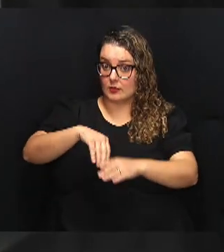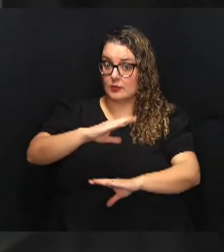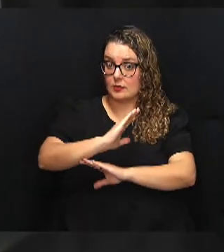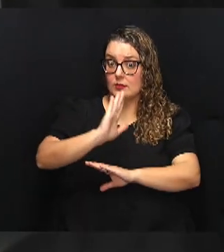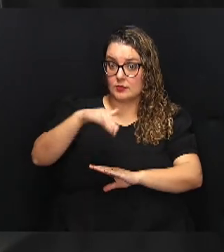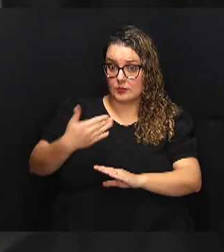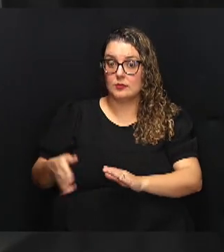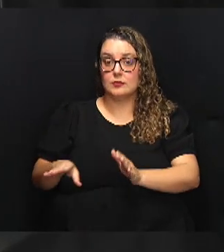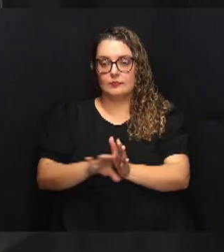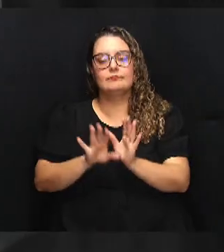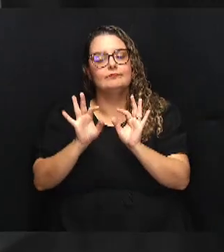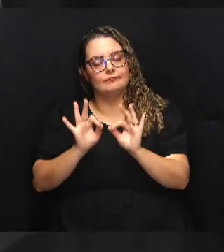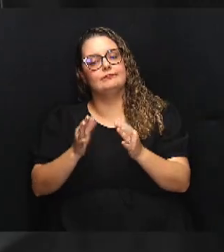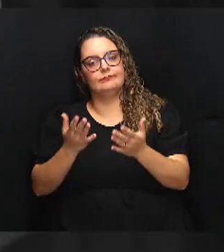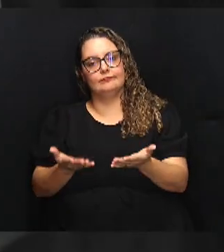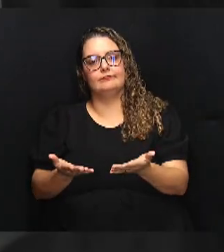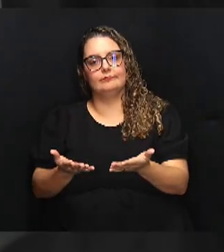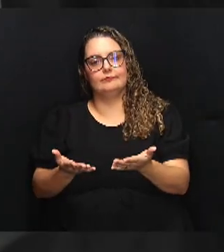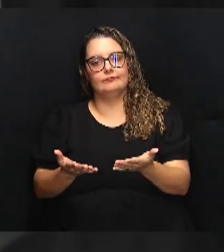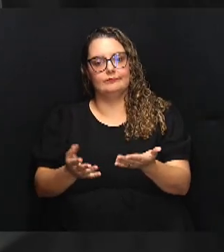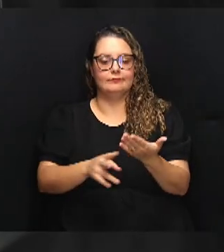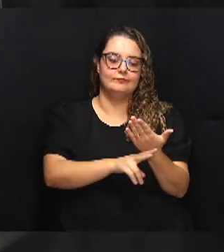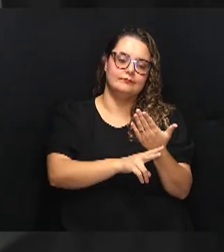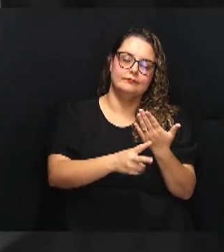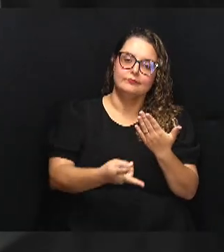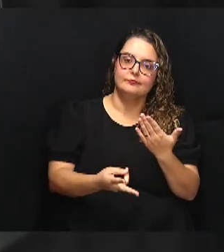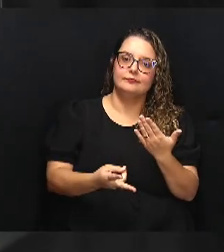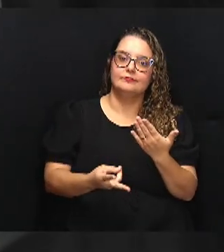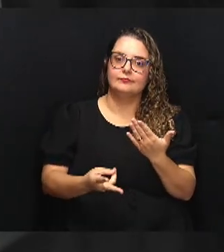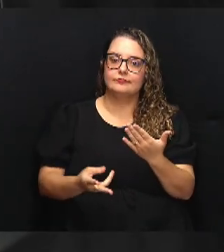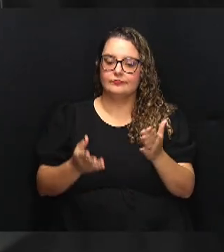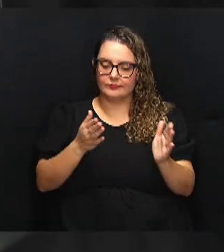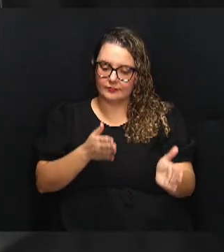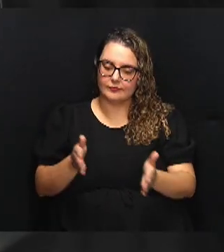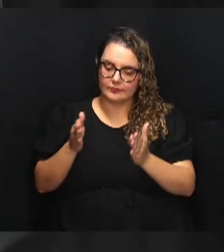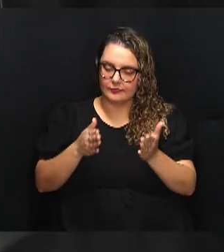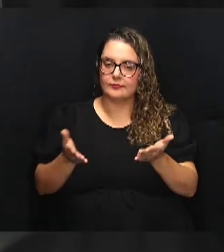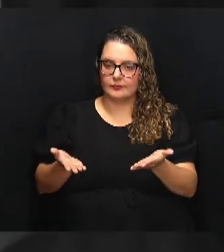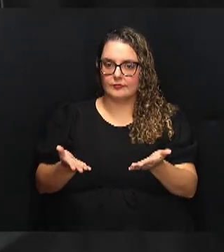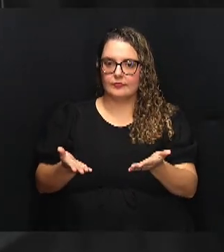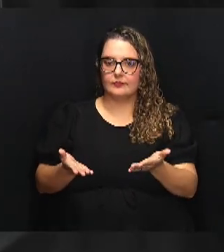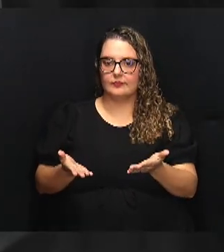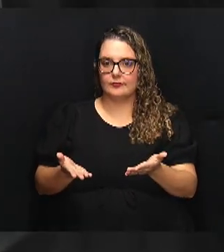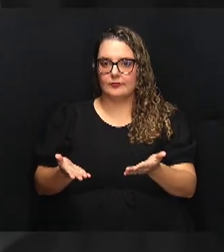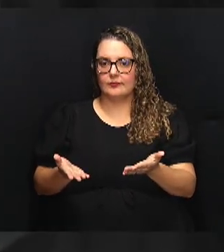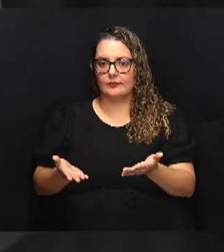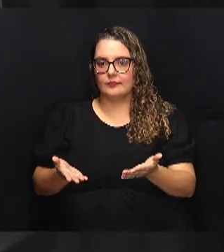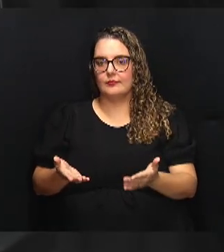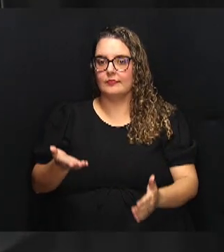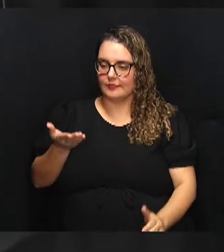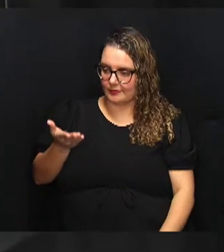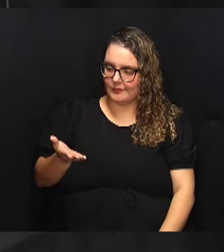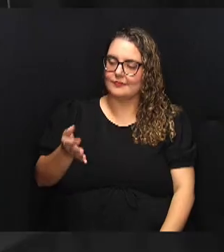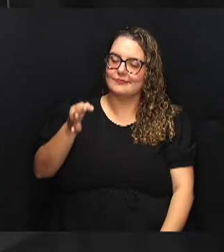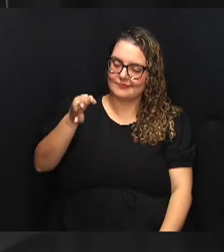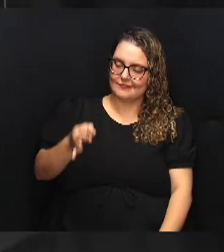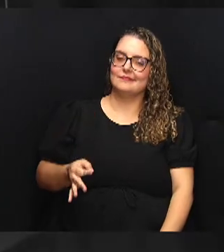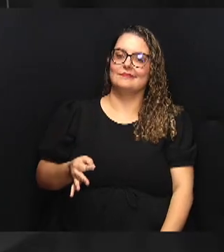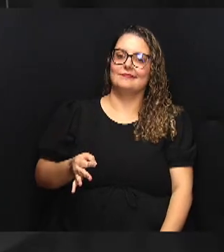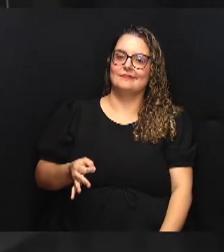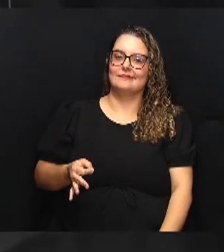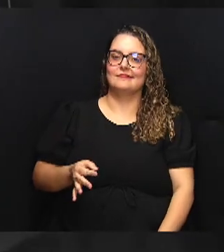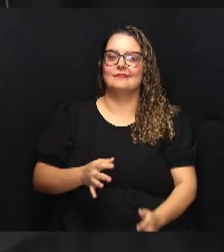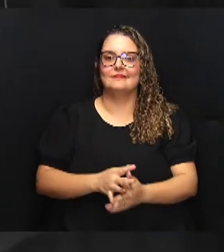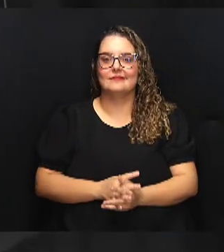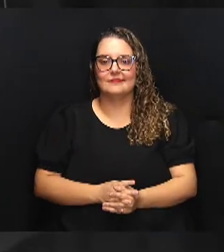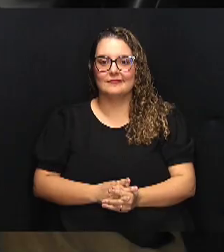cheguei, justamente é isso, e acaba refletindo naquilo que eu produzo, né, na produção. Você, mais uma vez, acertou em cheio.